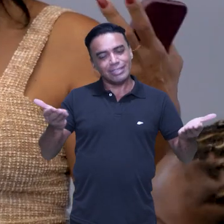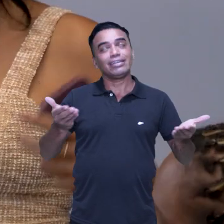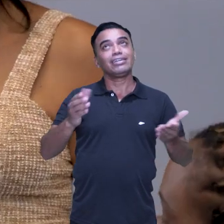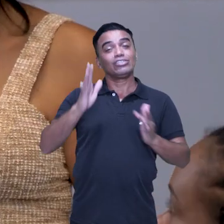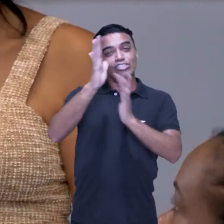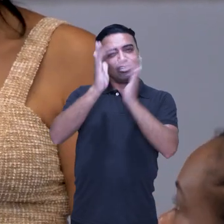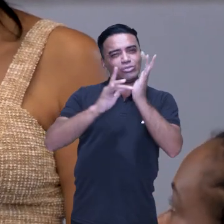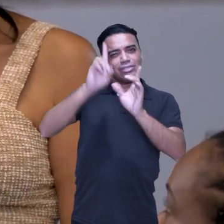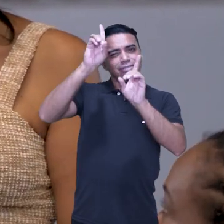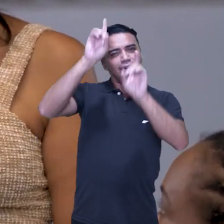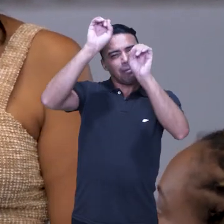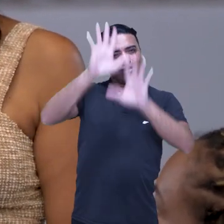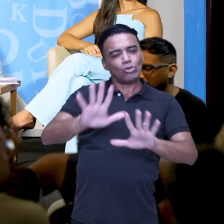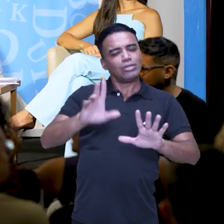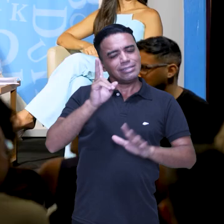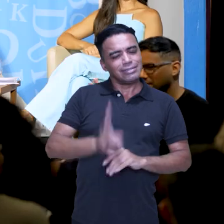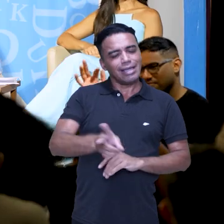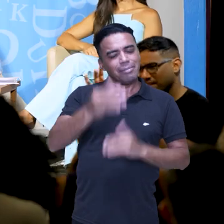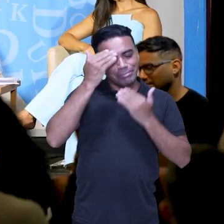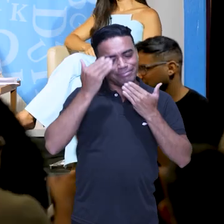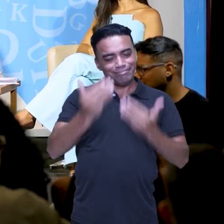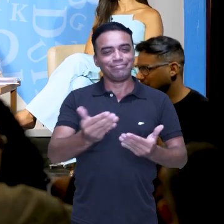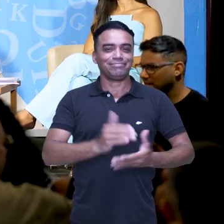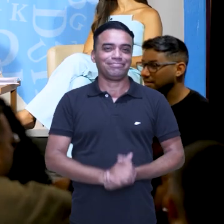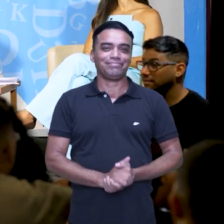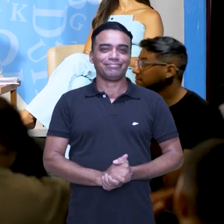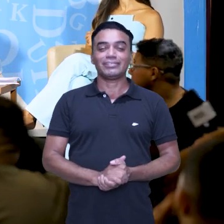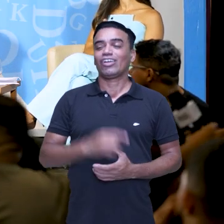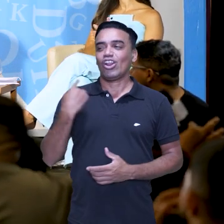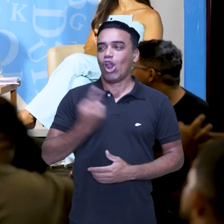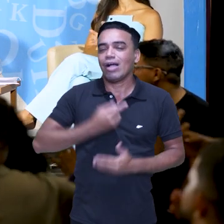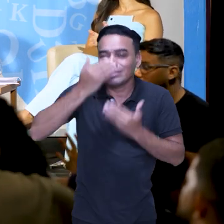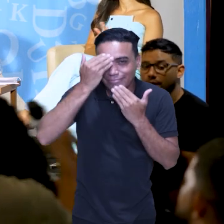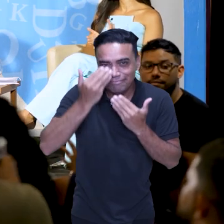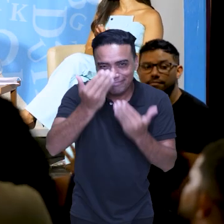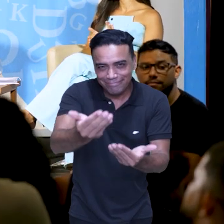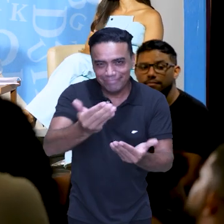que abençoe vocês sempre, sempre. Muito obrigada. Nós que agradecemos.